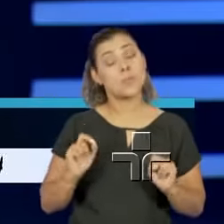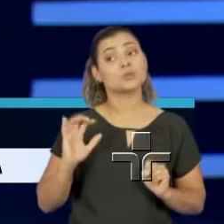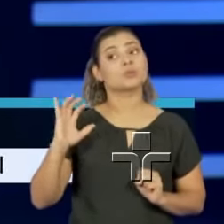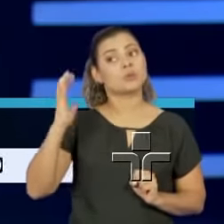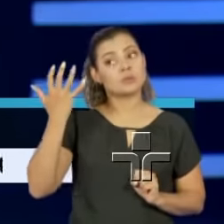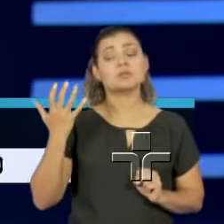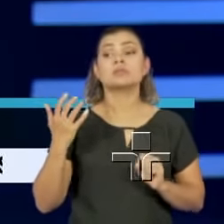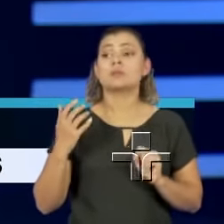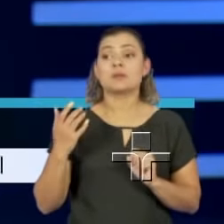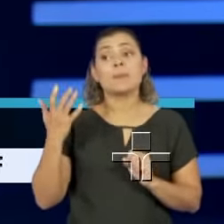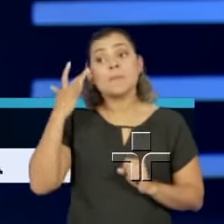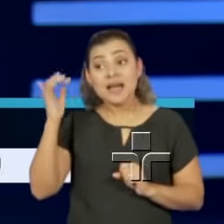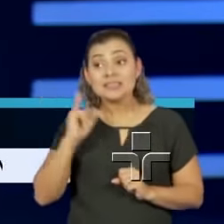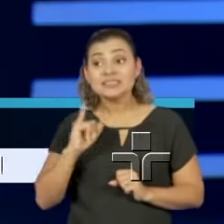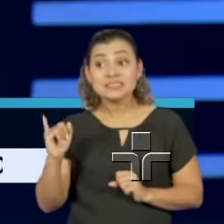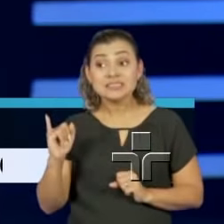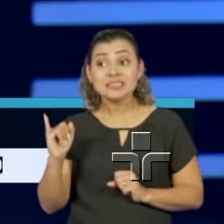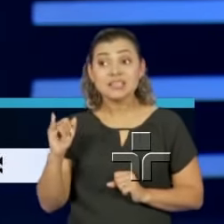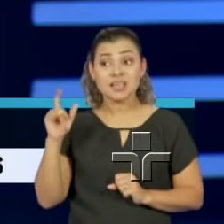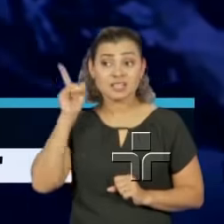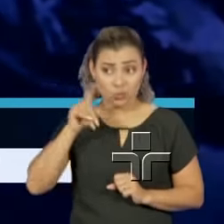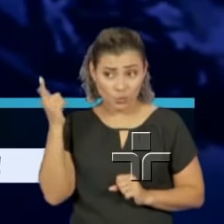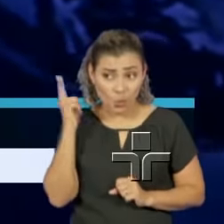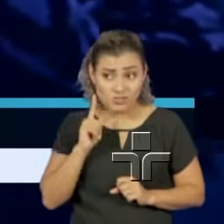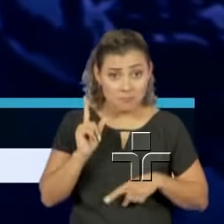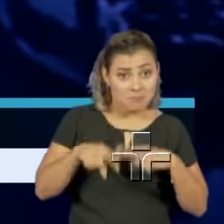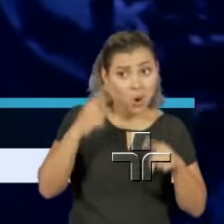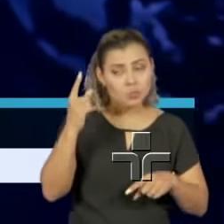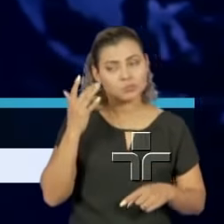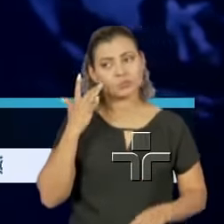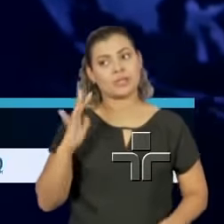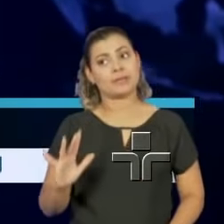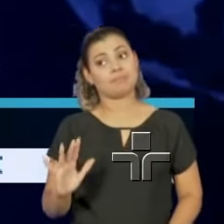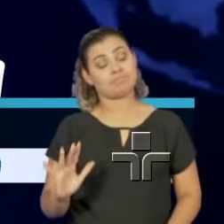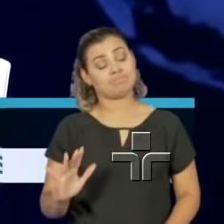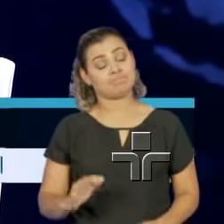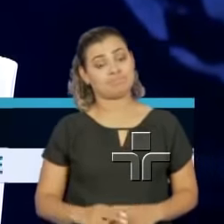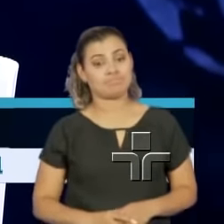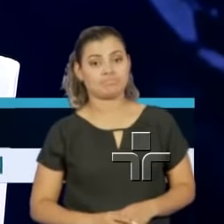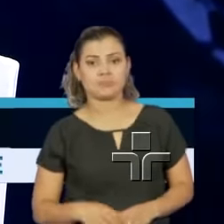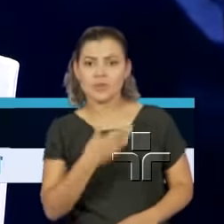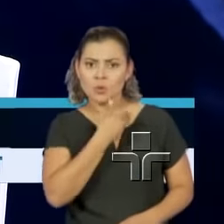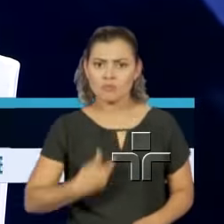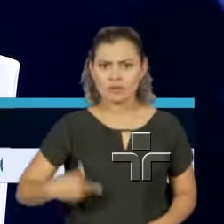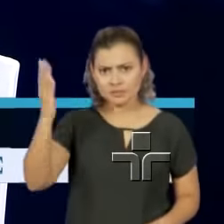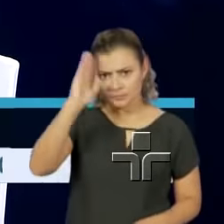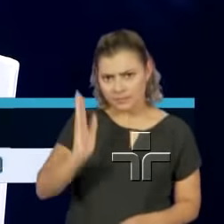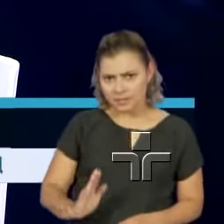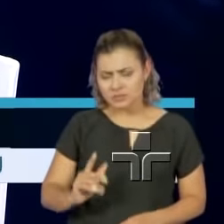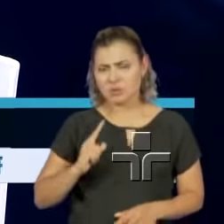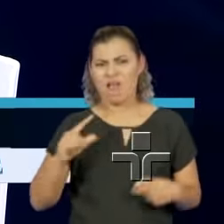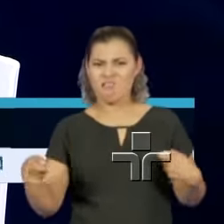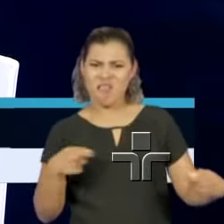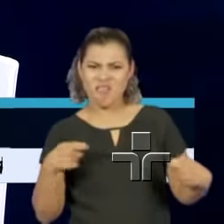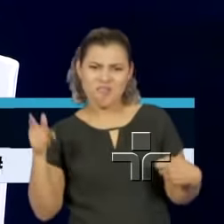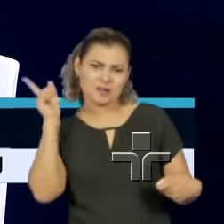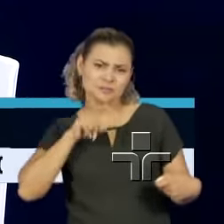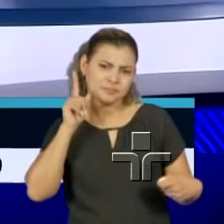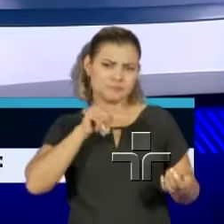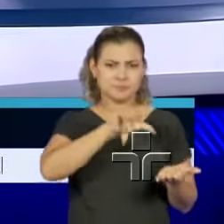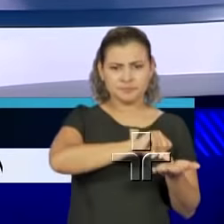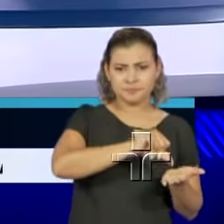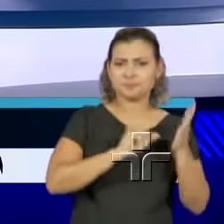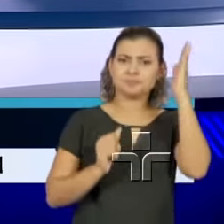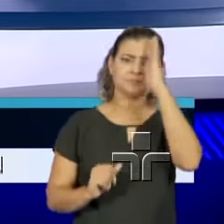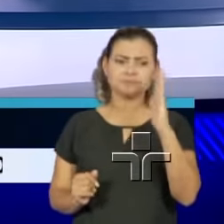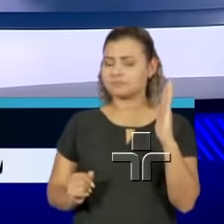como sair, se é que sairá. Agora, Fausto, você acha que o governo brasileiro derrapou nessa crise entre Estados Unidos e Irã